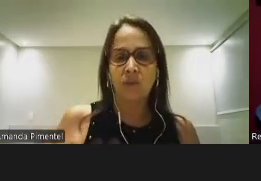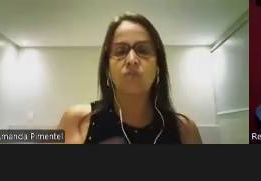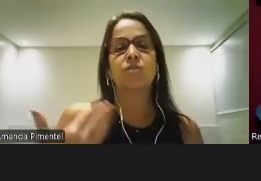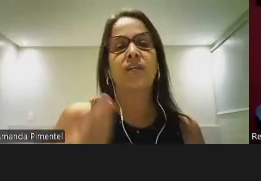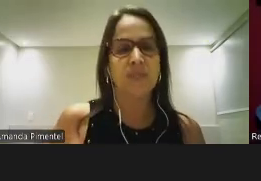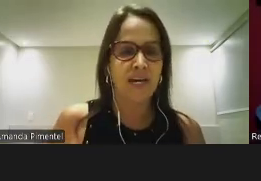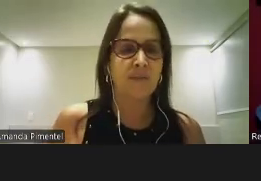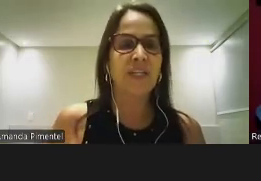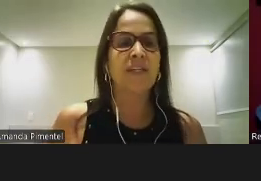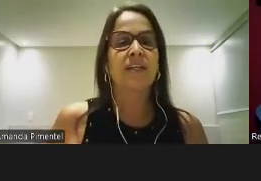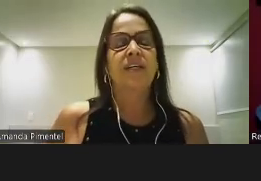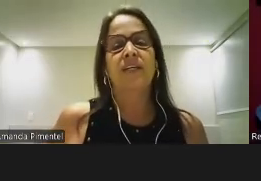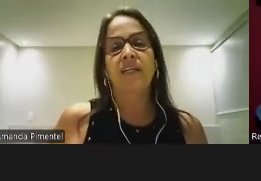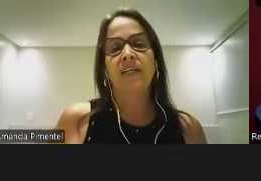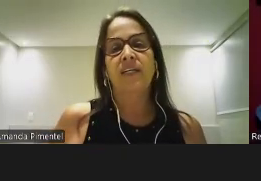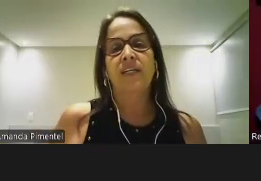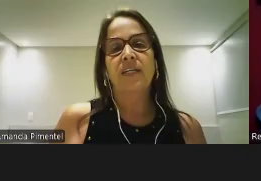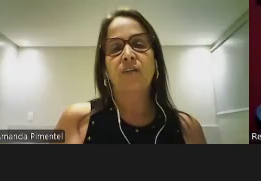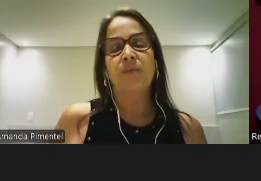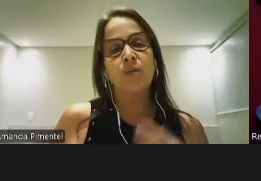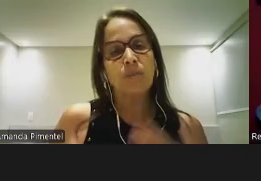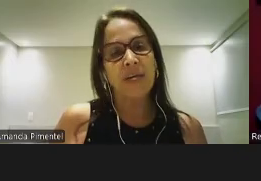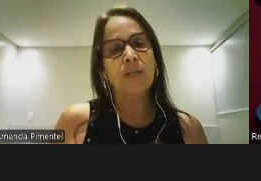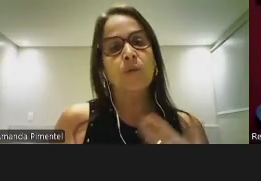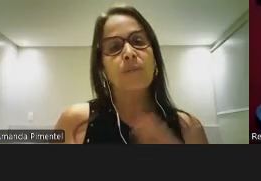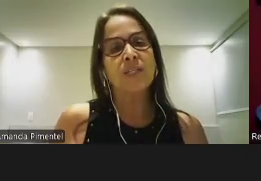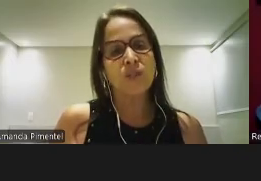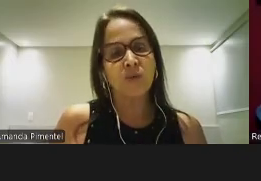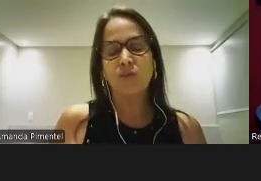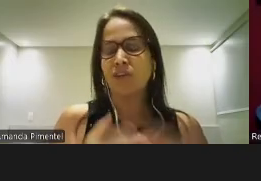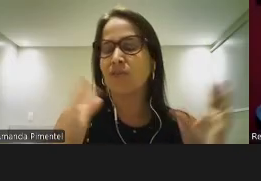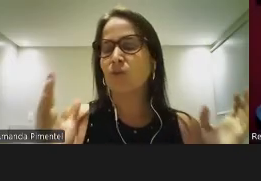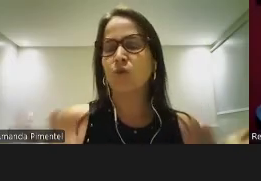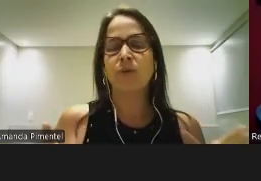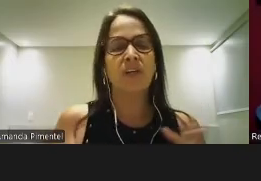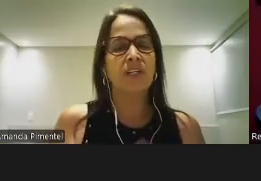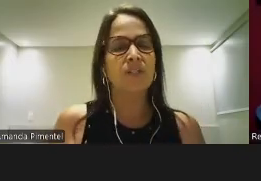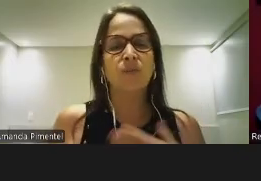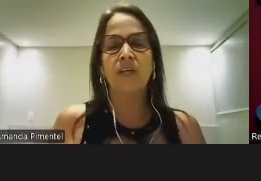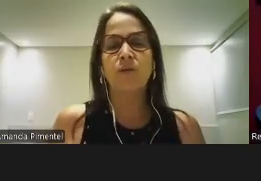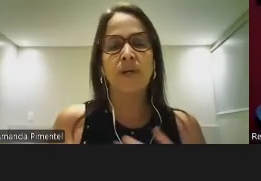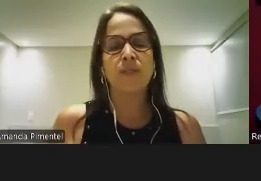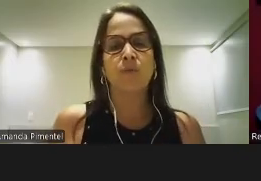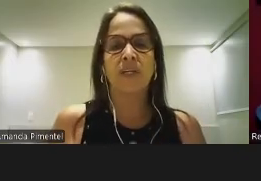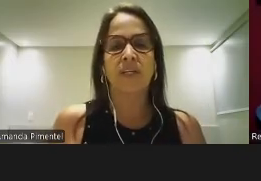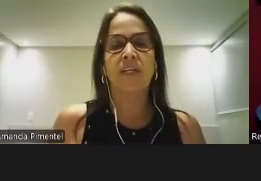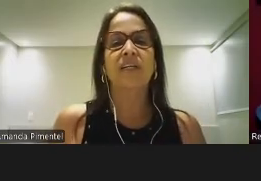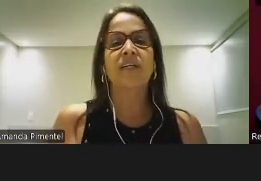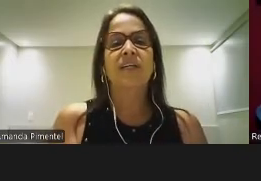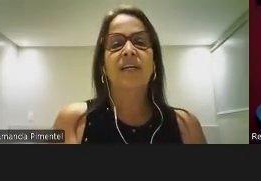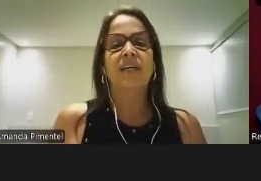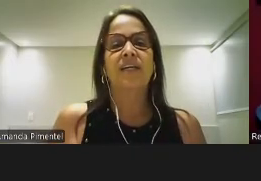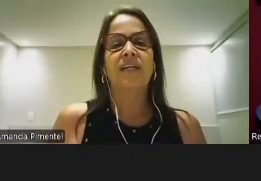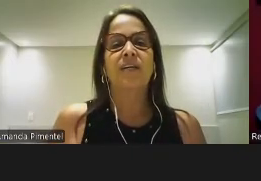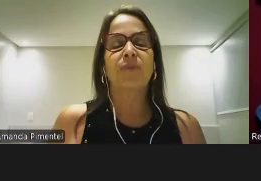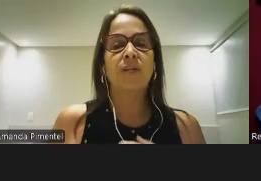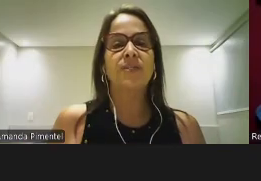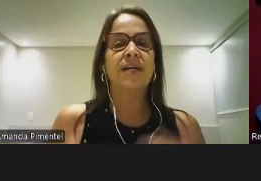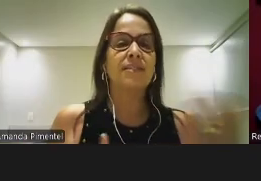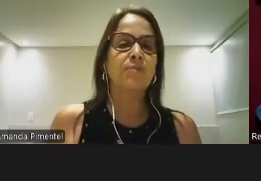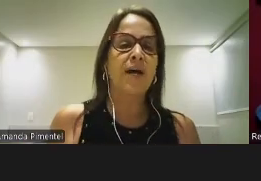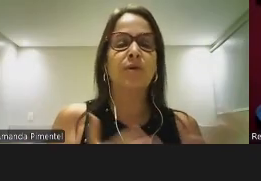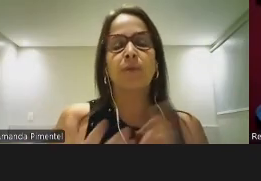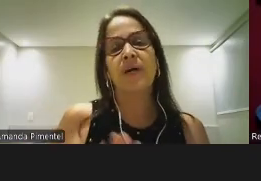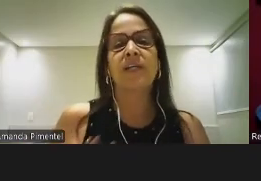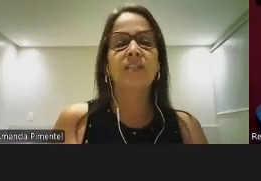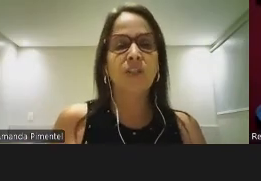um diagnóstico de Alzheimer, mas o médico passou, e eu já fico super feliz, o neuro passou para ele